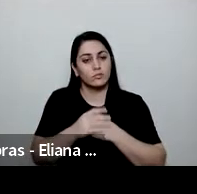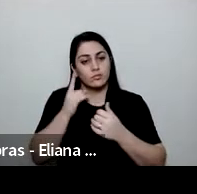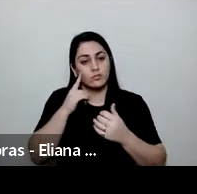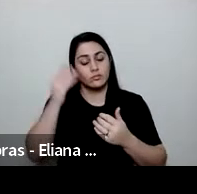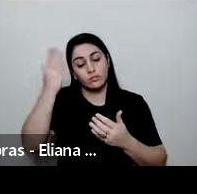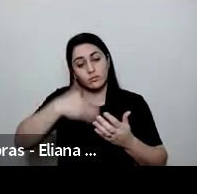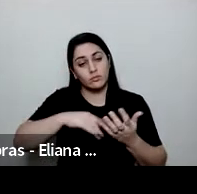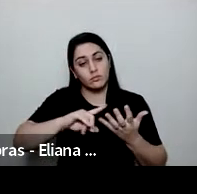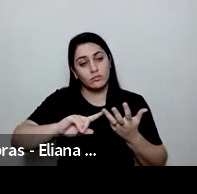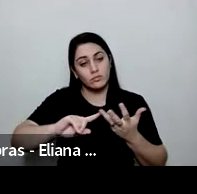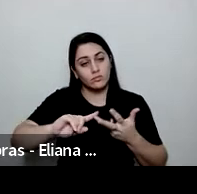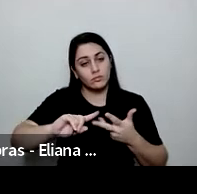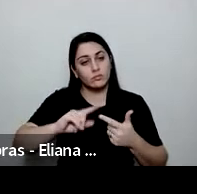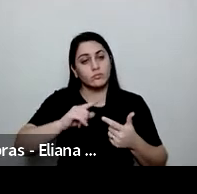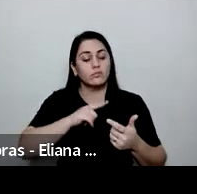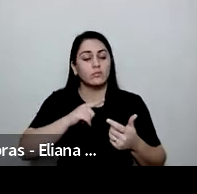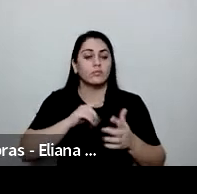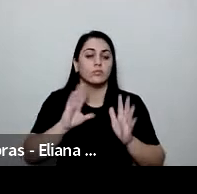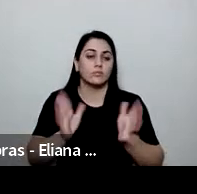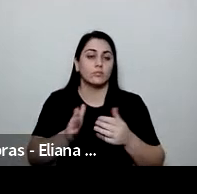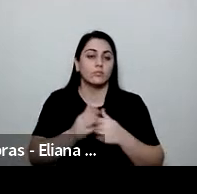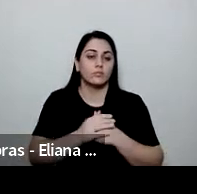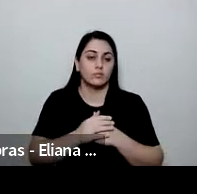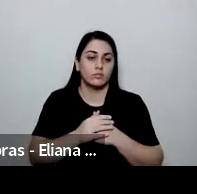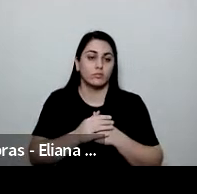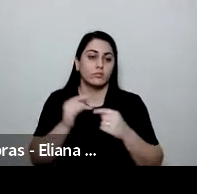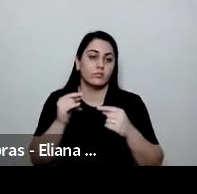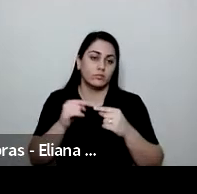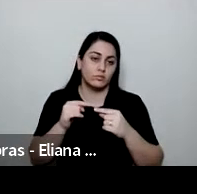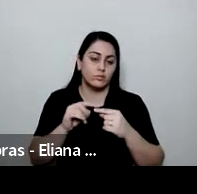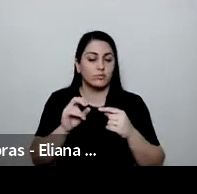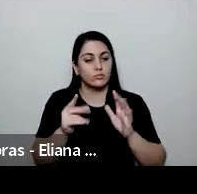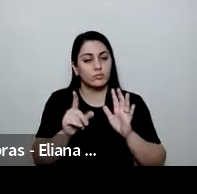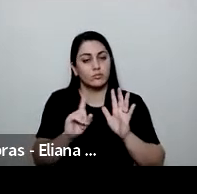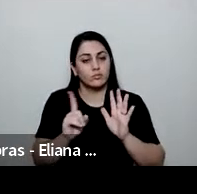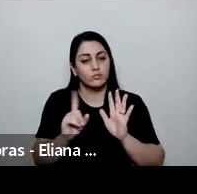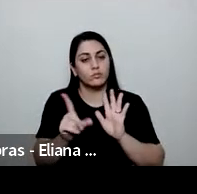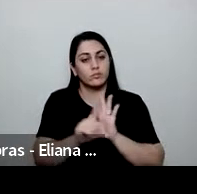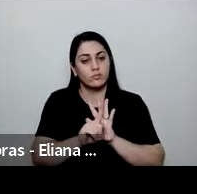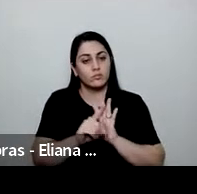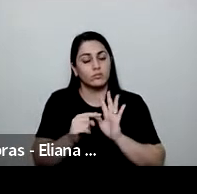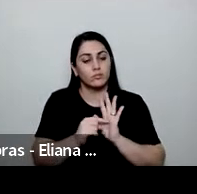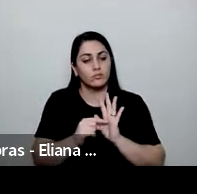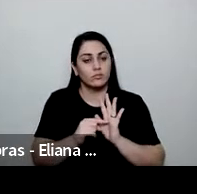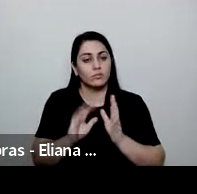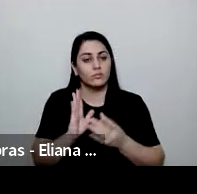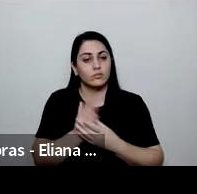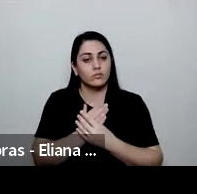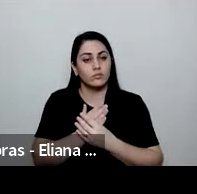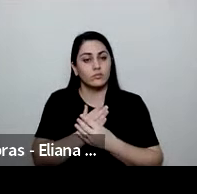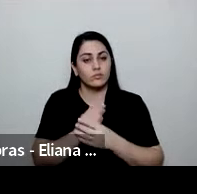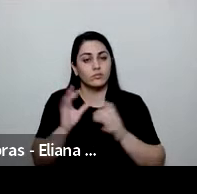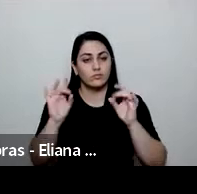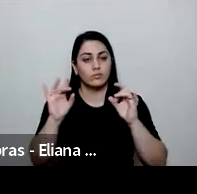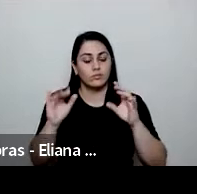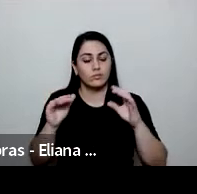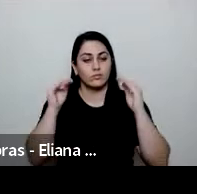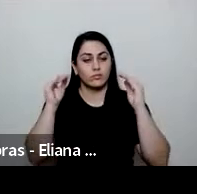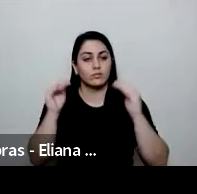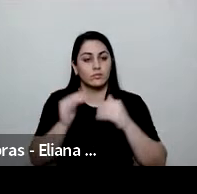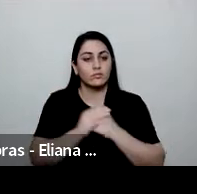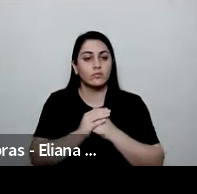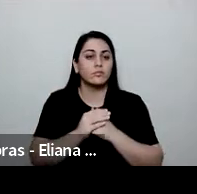ao Sheik tornando a questão só legitimidade diretamente ligada ao mérito da ação O Privilégio a teoria da acessão